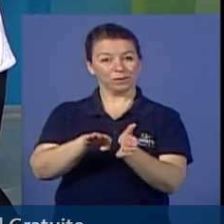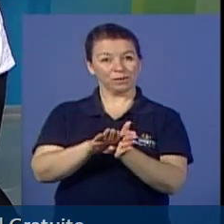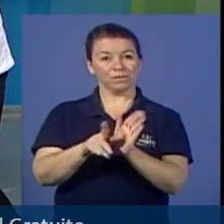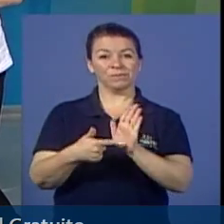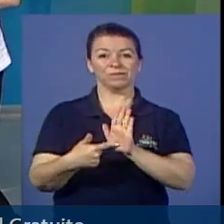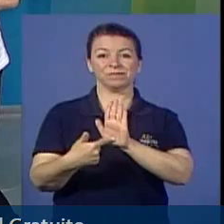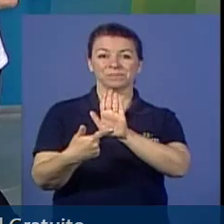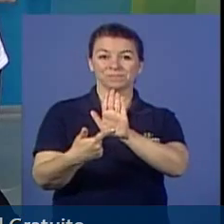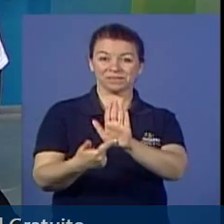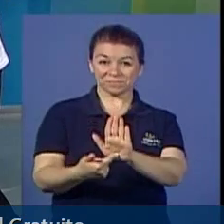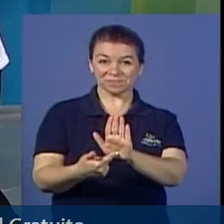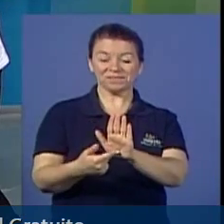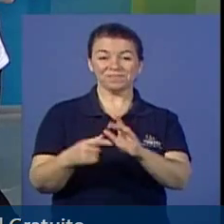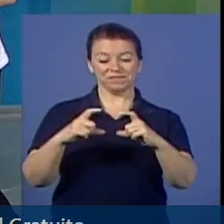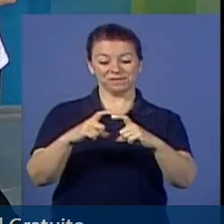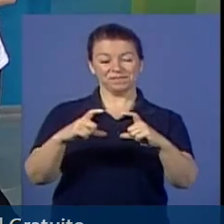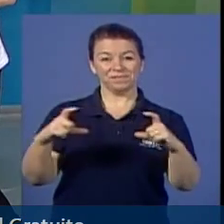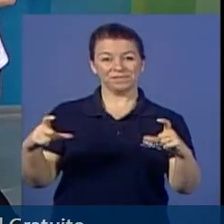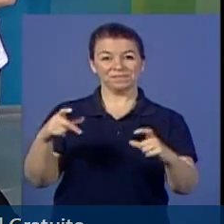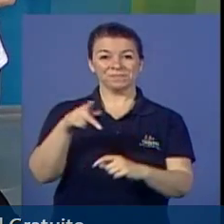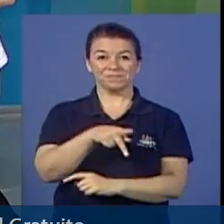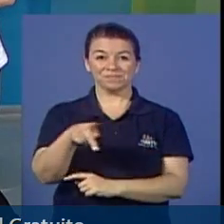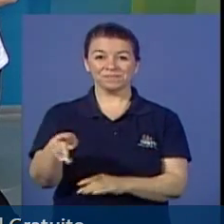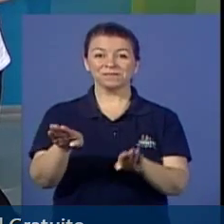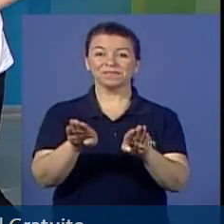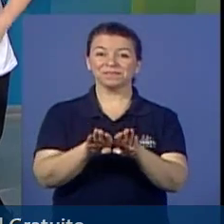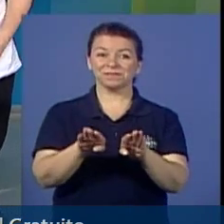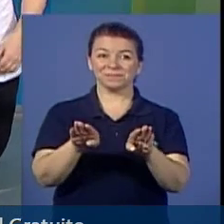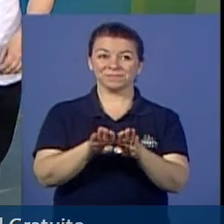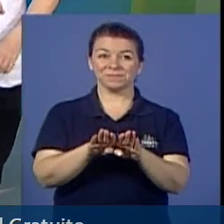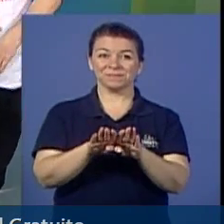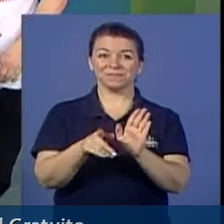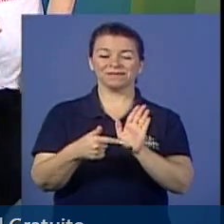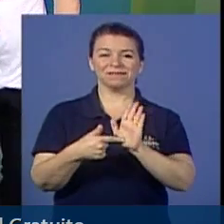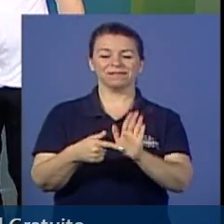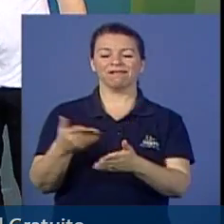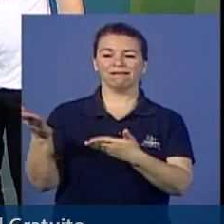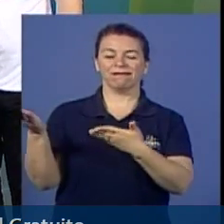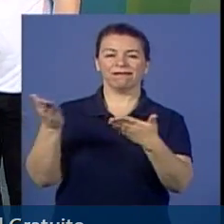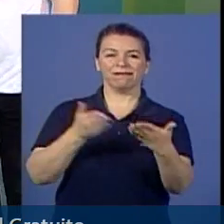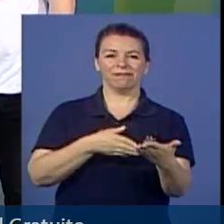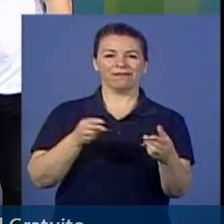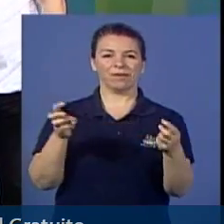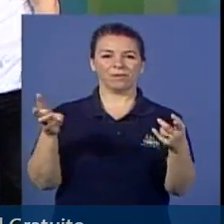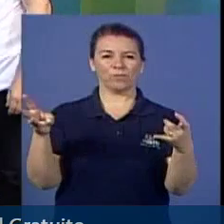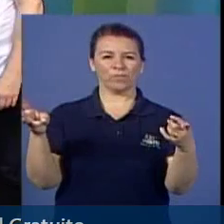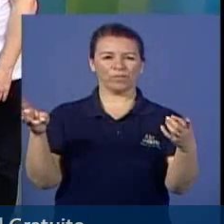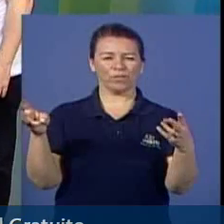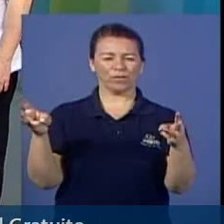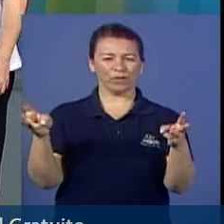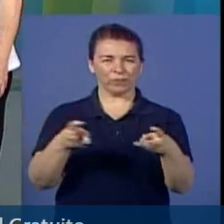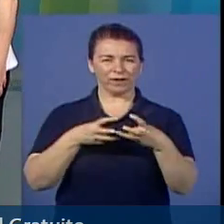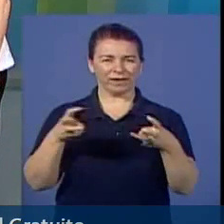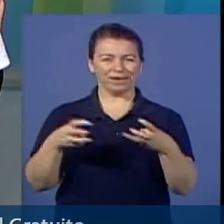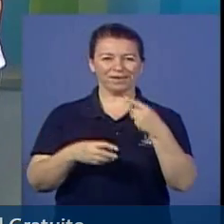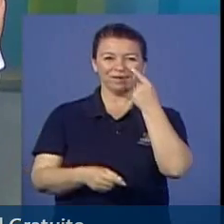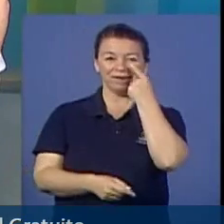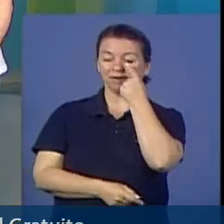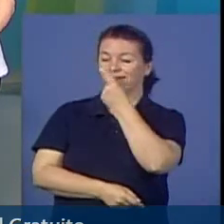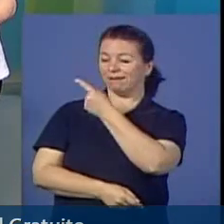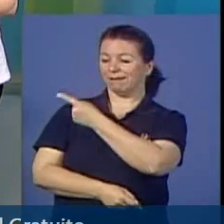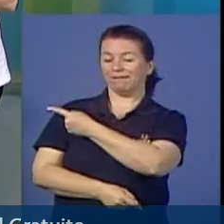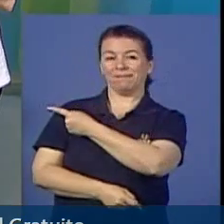quadrinhos HQ. Vocês sabiam que nossos professores também são representantes... Tchau, Wolverine. Vem cá, Wolverine. Vem. Vem cá, Logan. Vem cá.